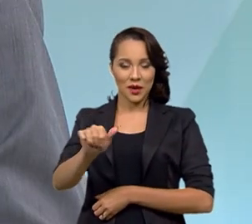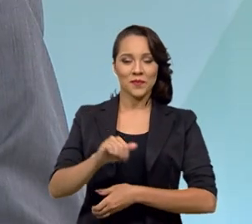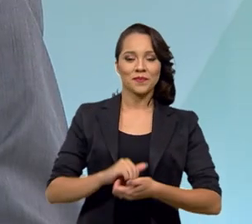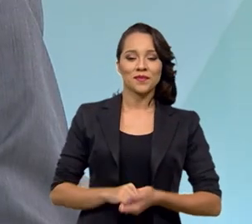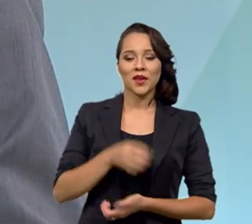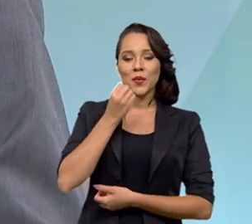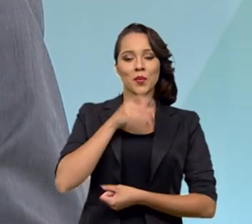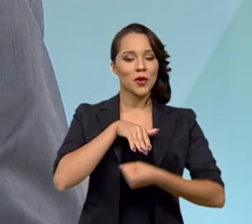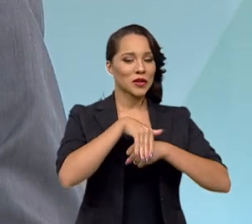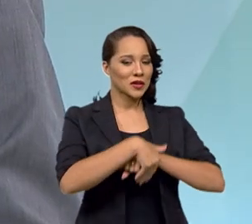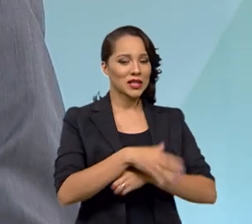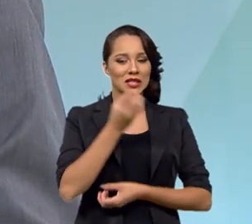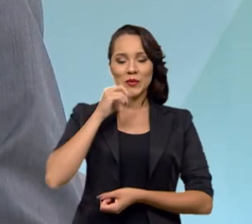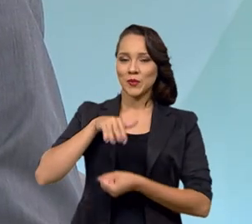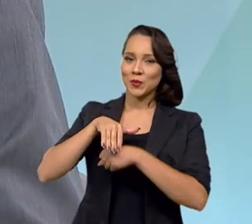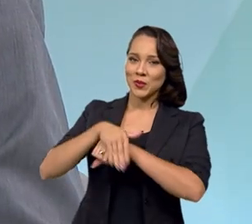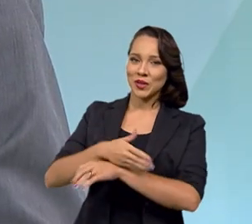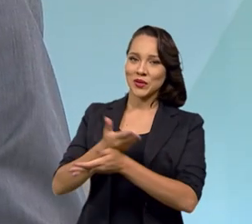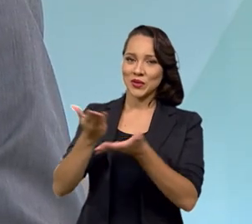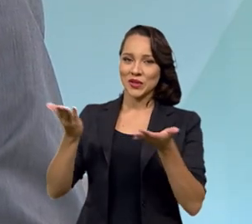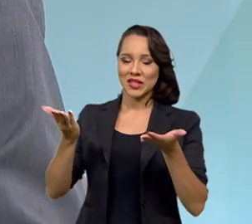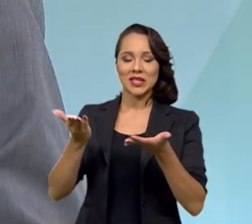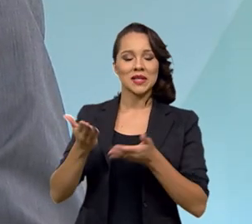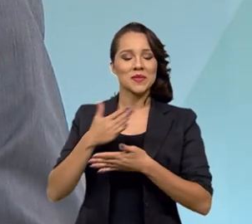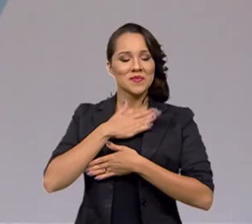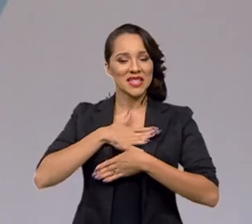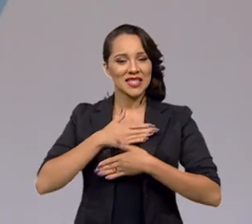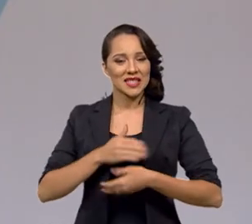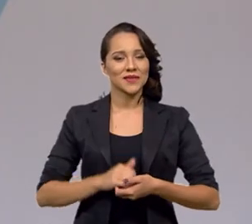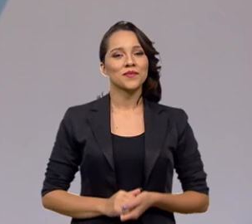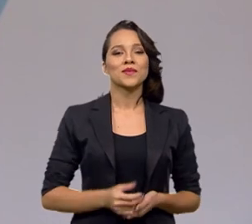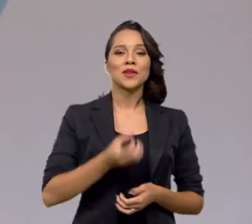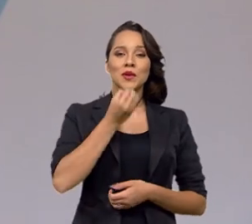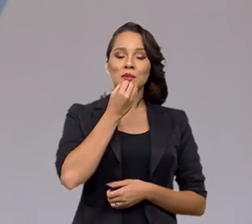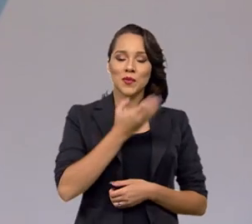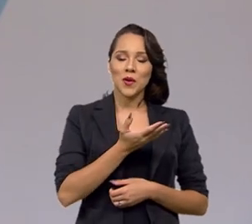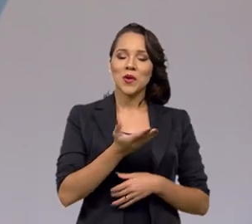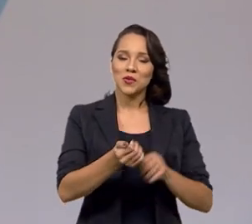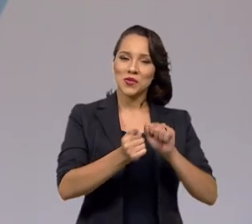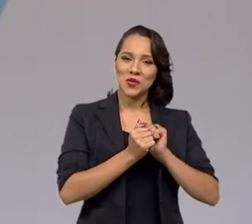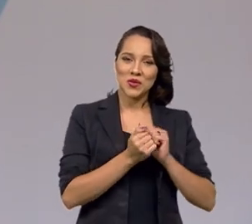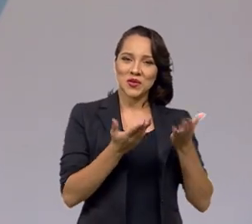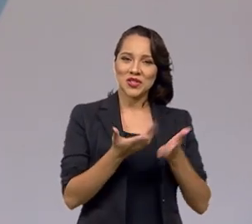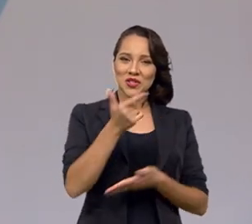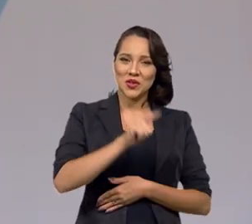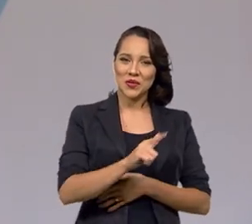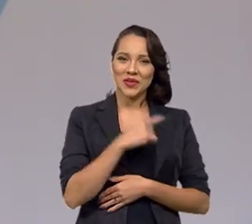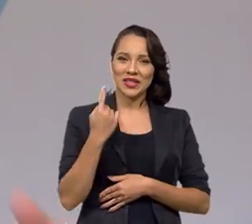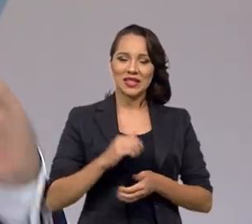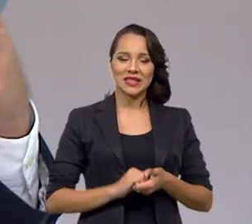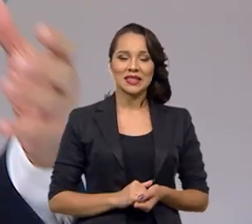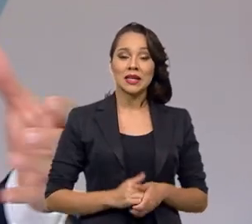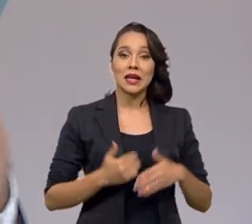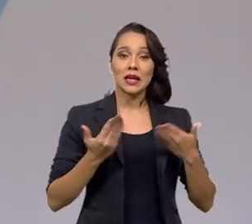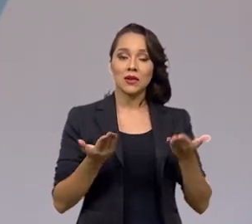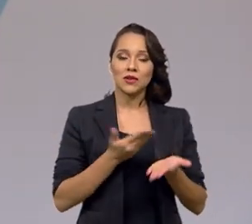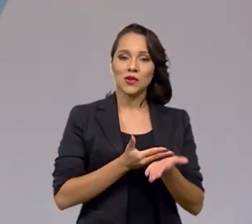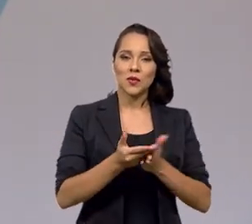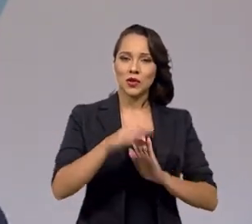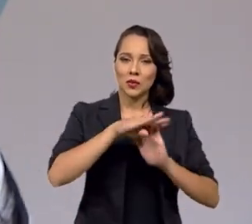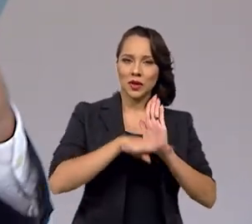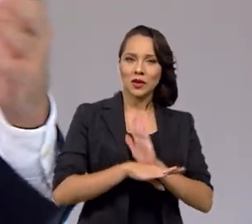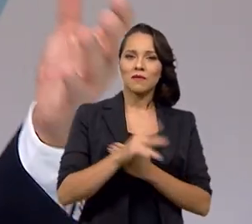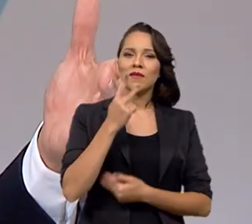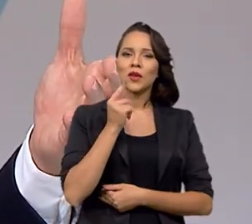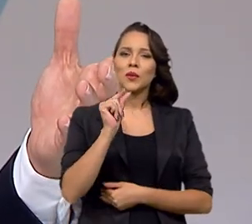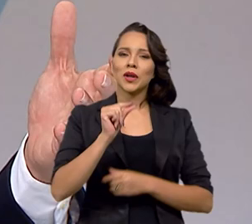boa noite ao Brasil em volta Boa noite Paulo para ver tá aqui muito bom tá aqui de novo conosco táxi da gente abrir o programa